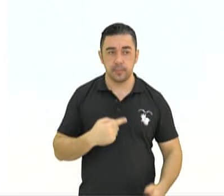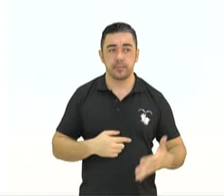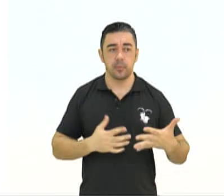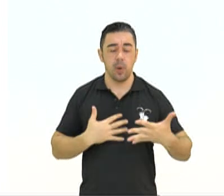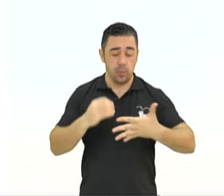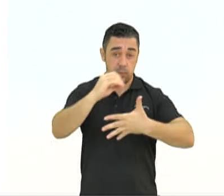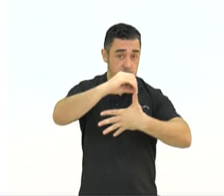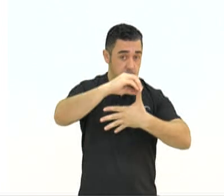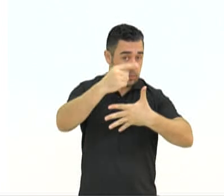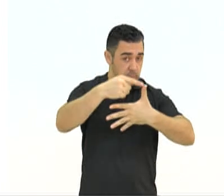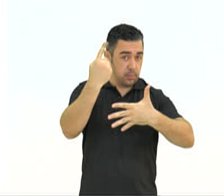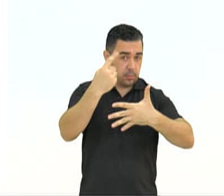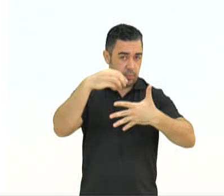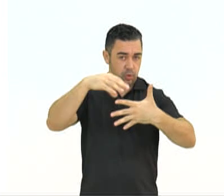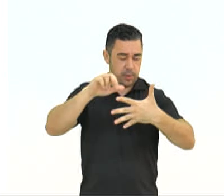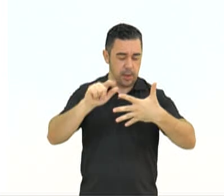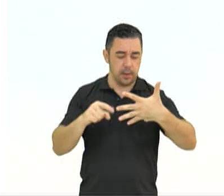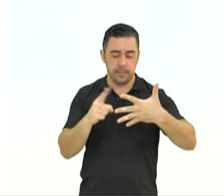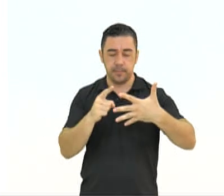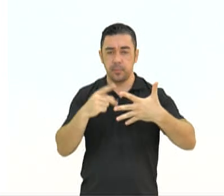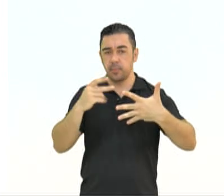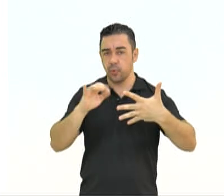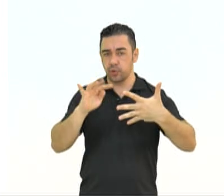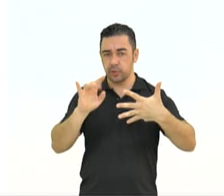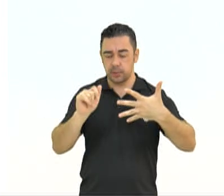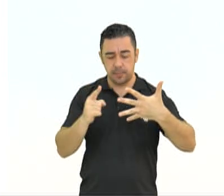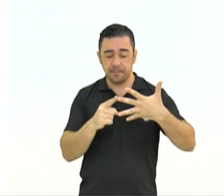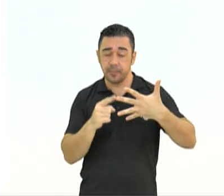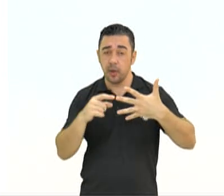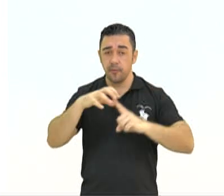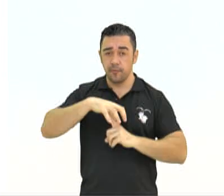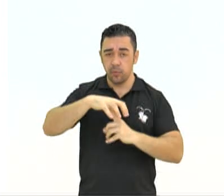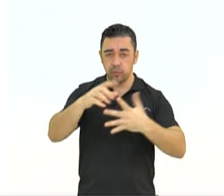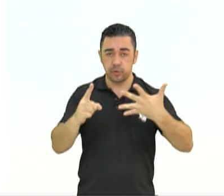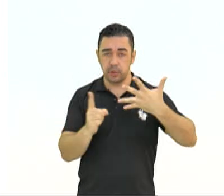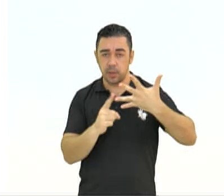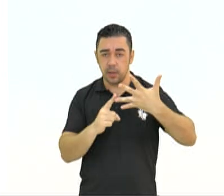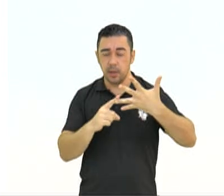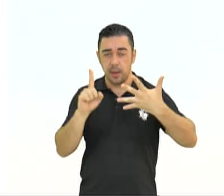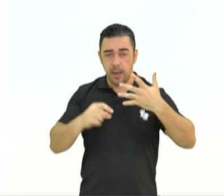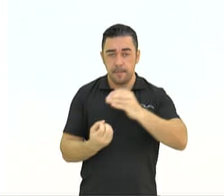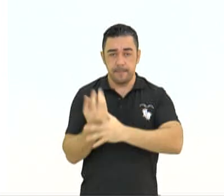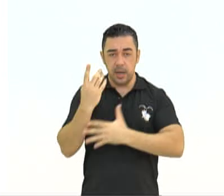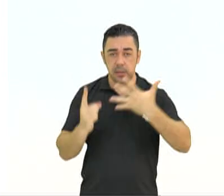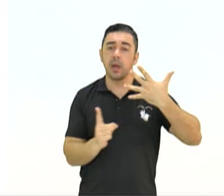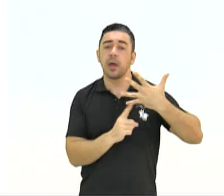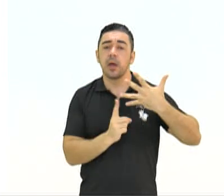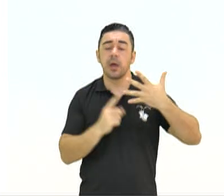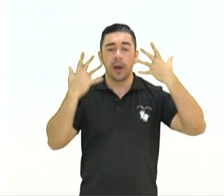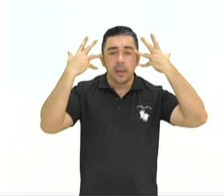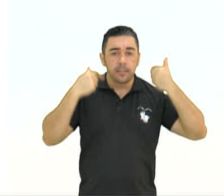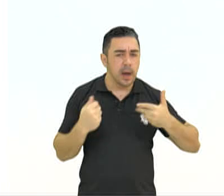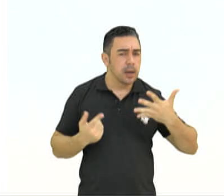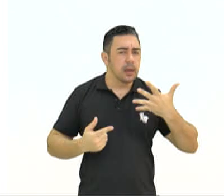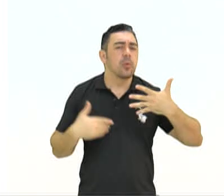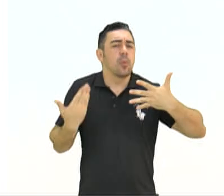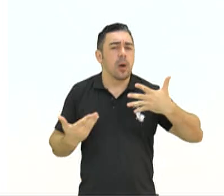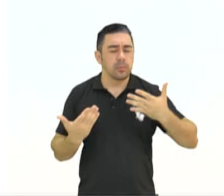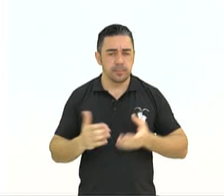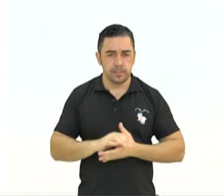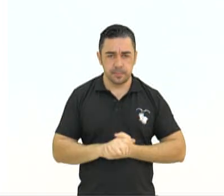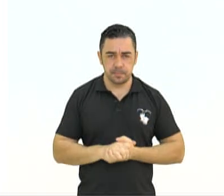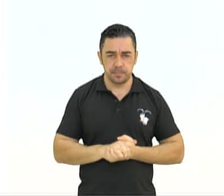Monera? B, no protista? C, no fungi? D, no plante ou ainda no animalia? Qual é ele?